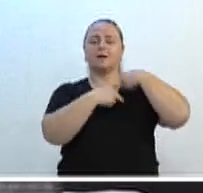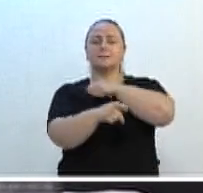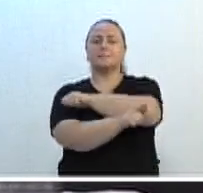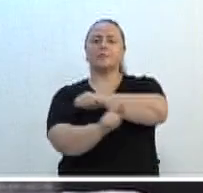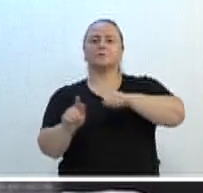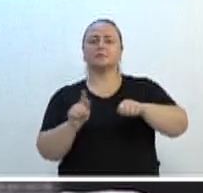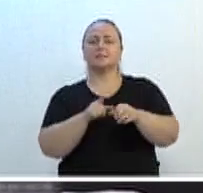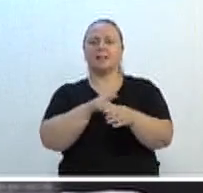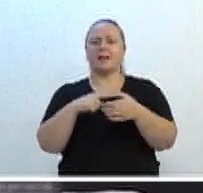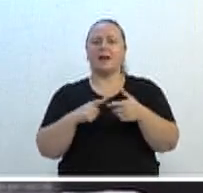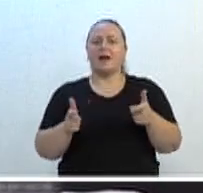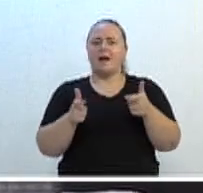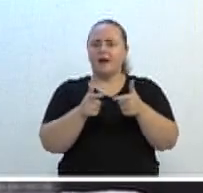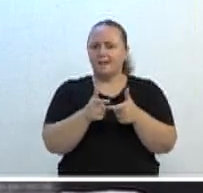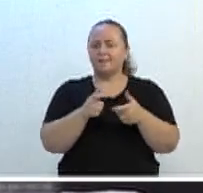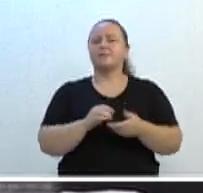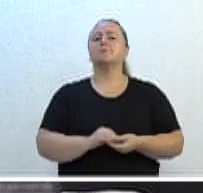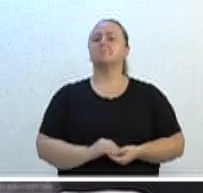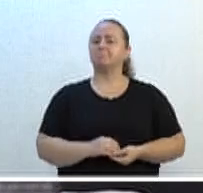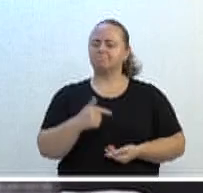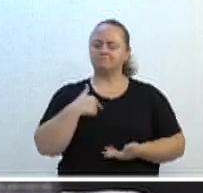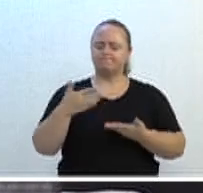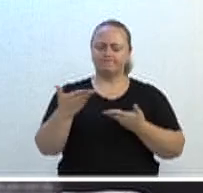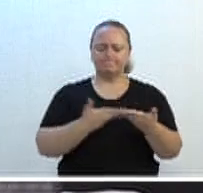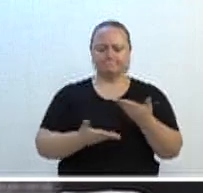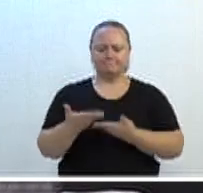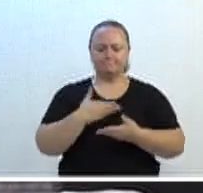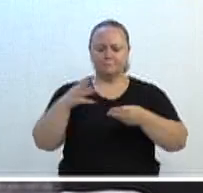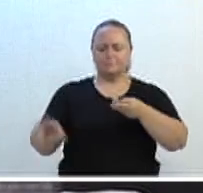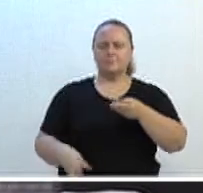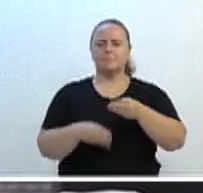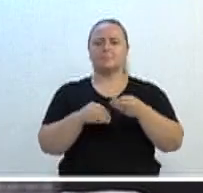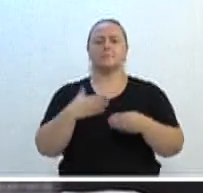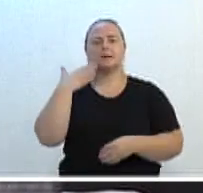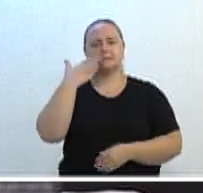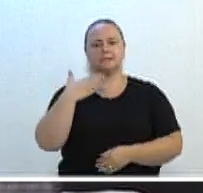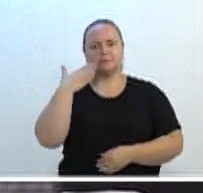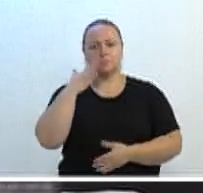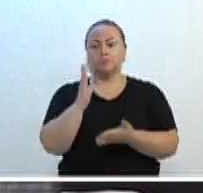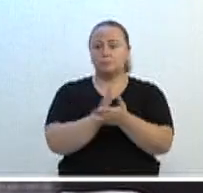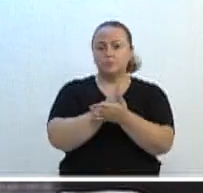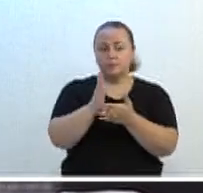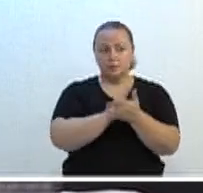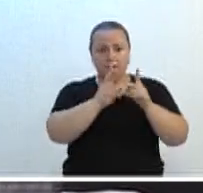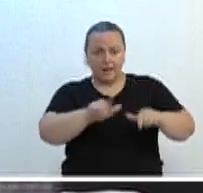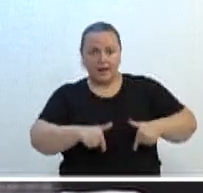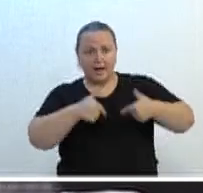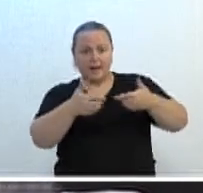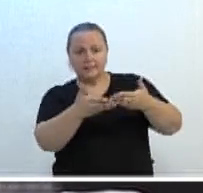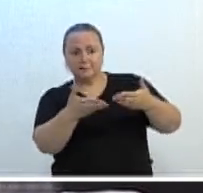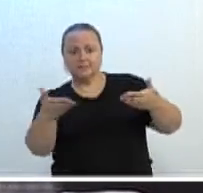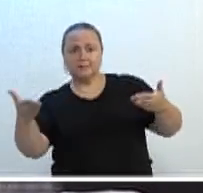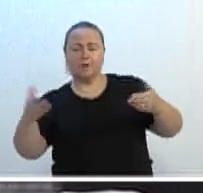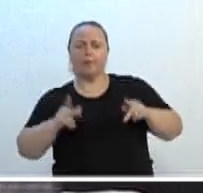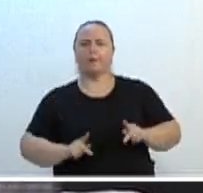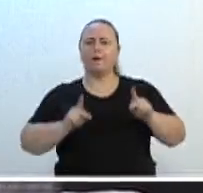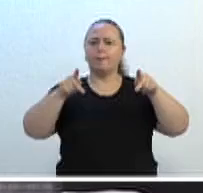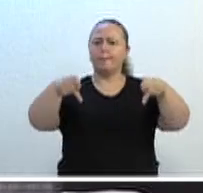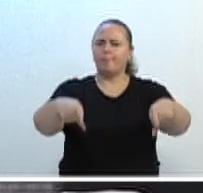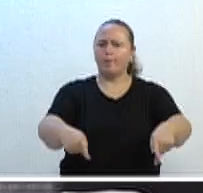quero compartilhar aqui no seu discurso algumas ações que estão acontecendo da ponte,